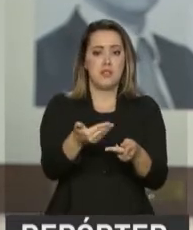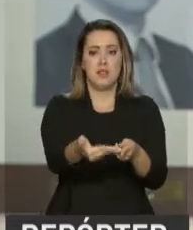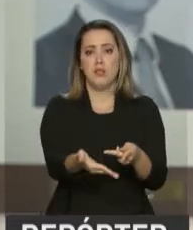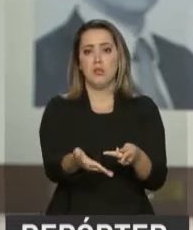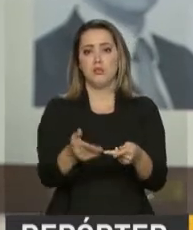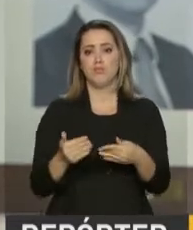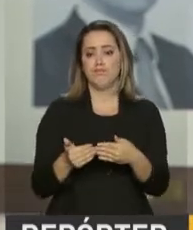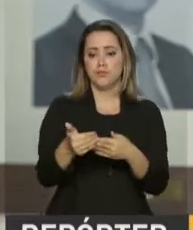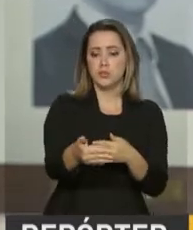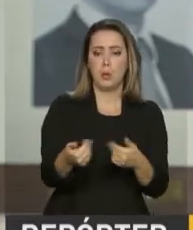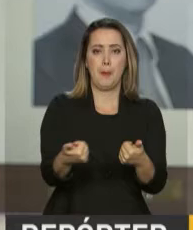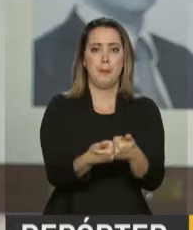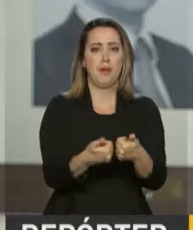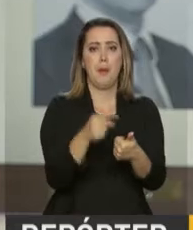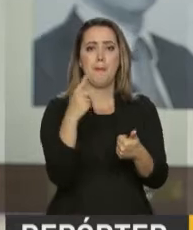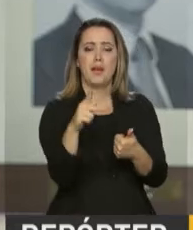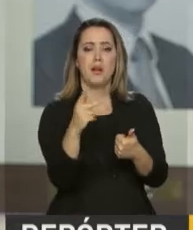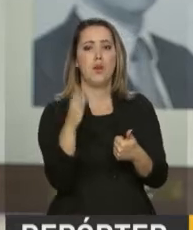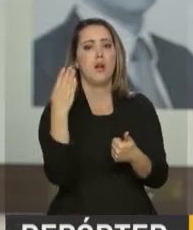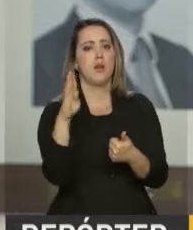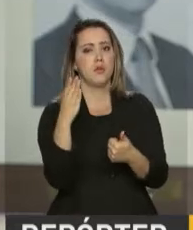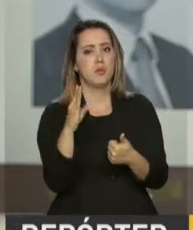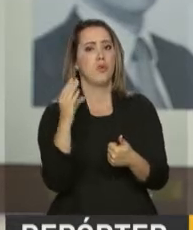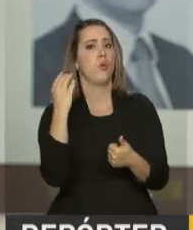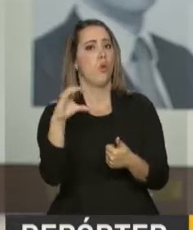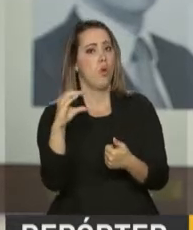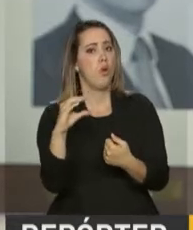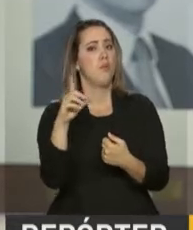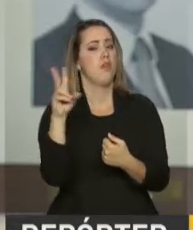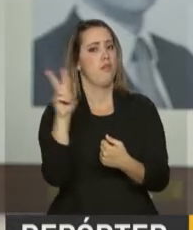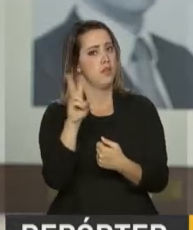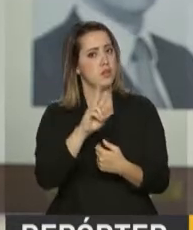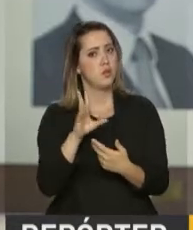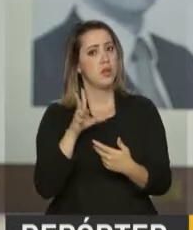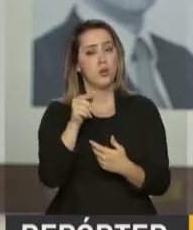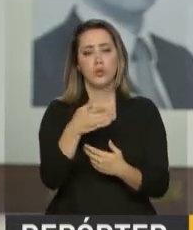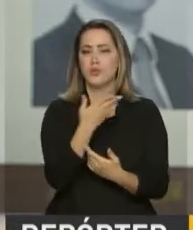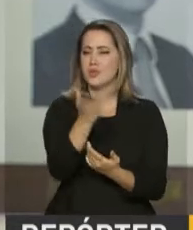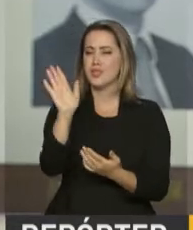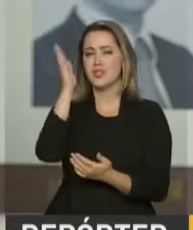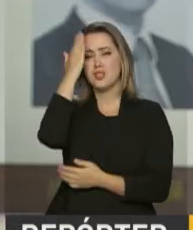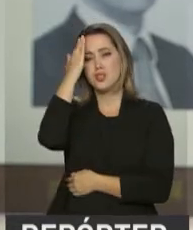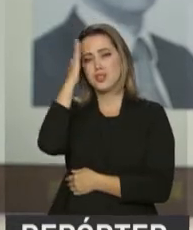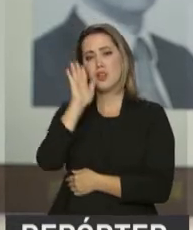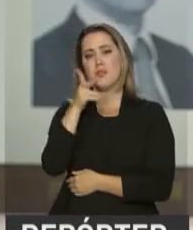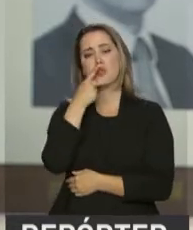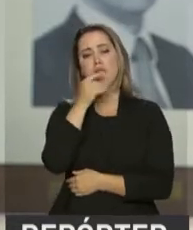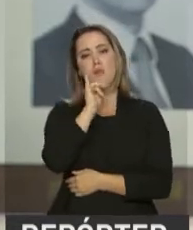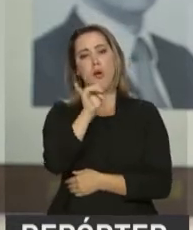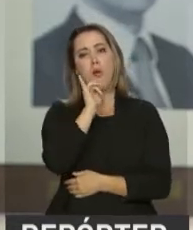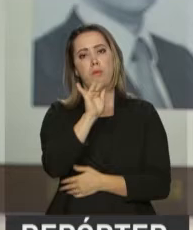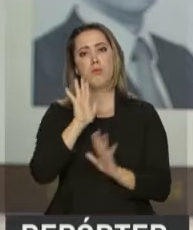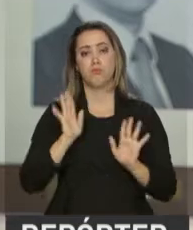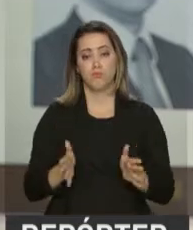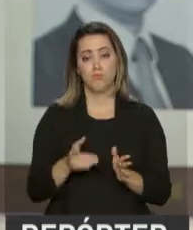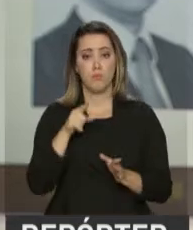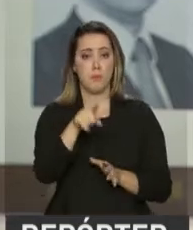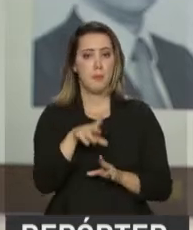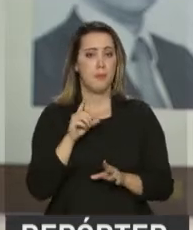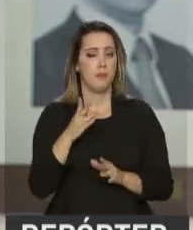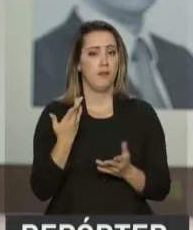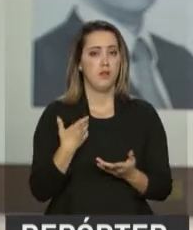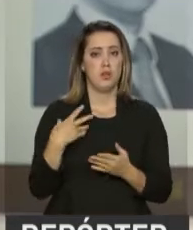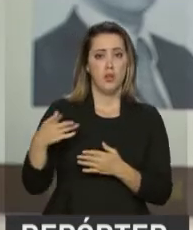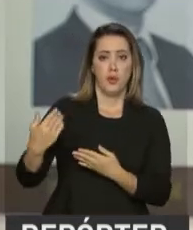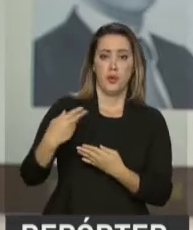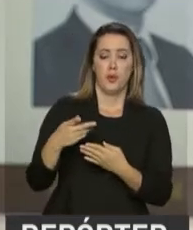próxima, junto a Paraguai, Bolívia, Peru, Colômbia e Venezuela. Por todas as razões que vocês conhecem, já anunciaram muitas vezes. A